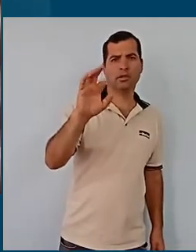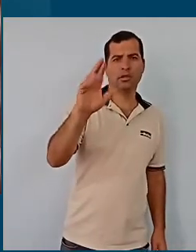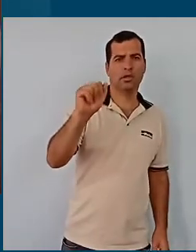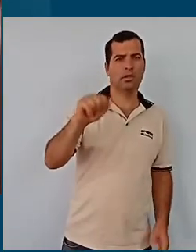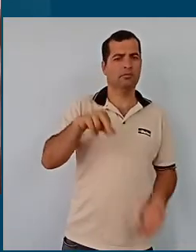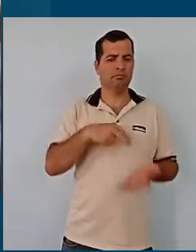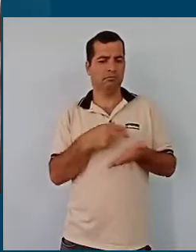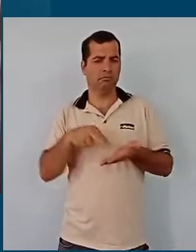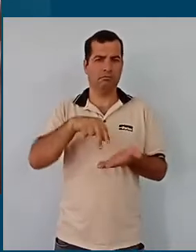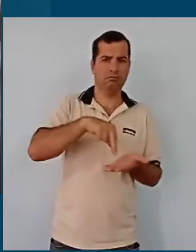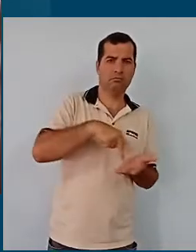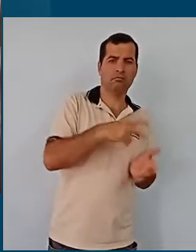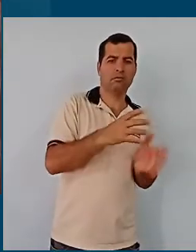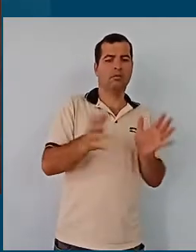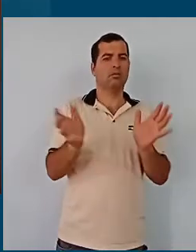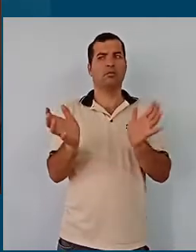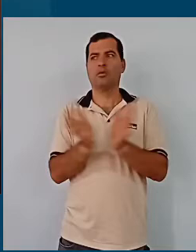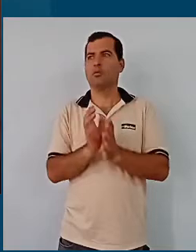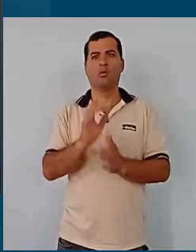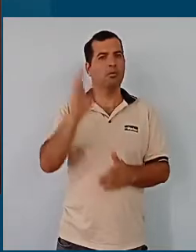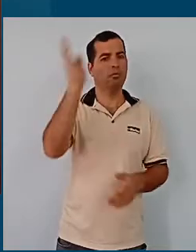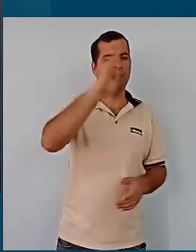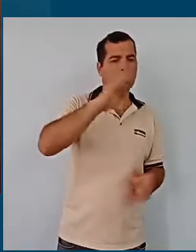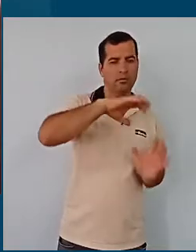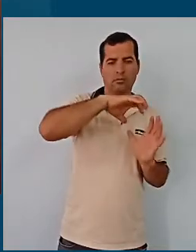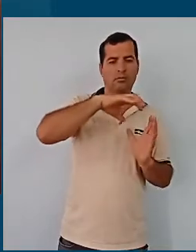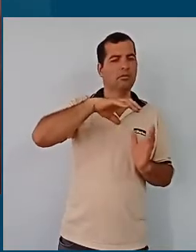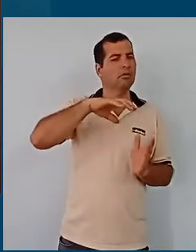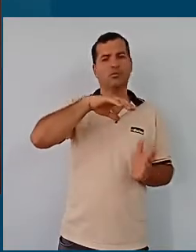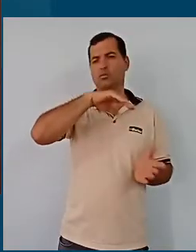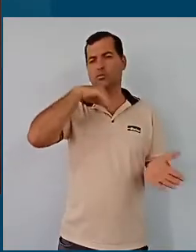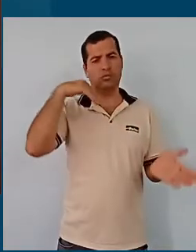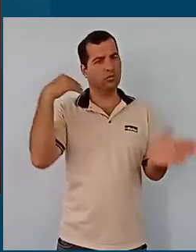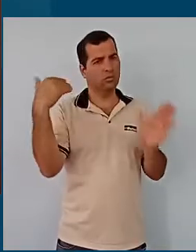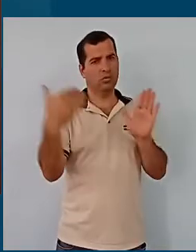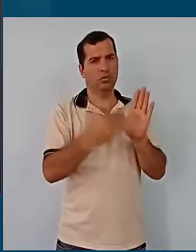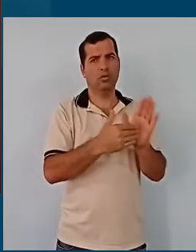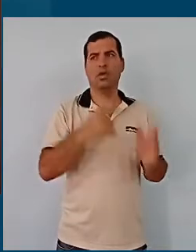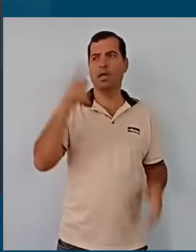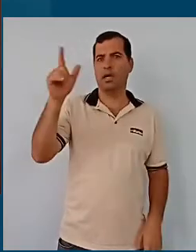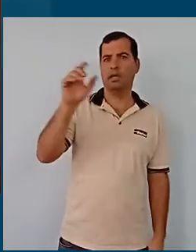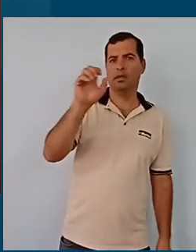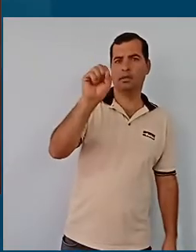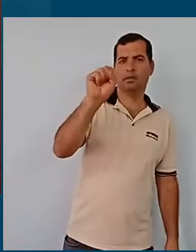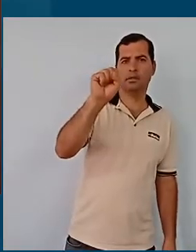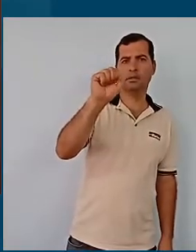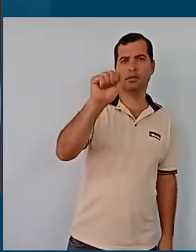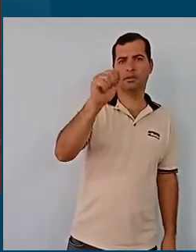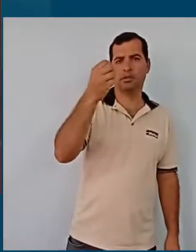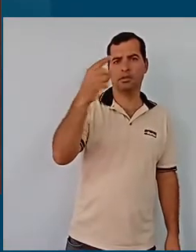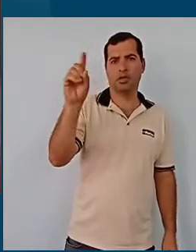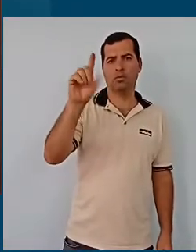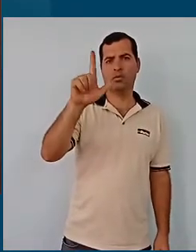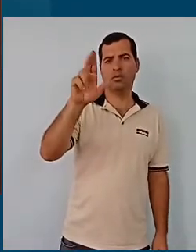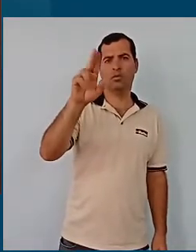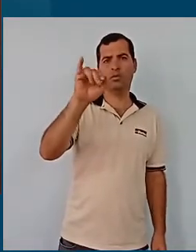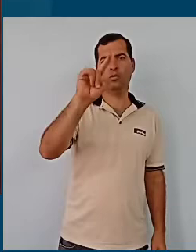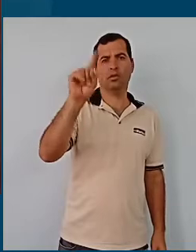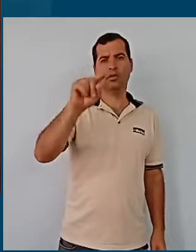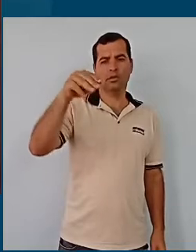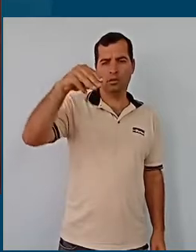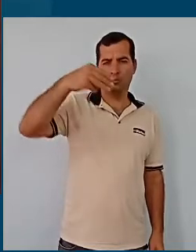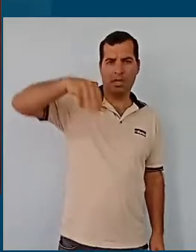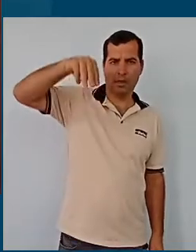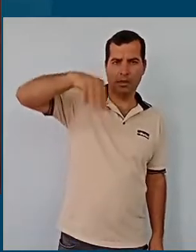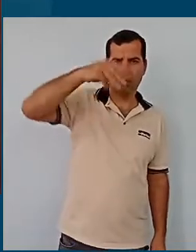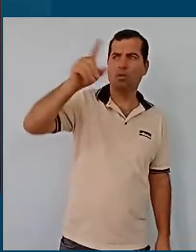danças do território brasileiro, coisas que se produz lá em São Luís do Maranhão e que a gente não conhece, enfim, né?